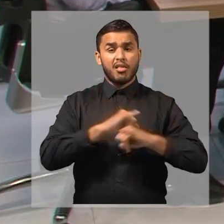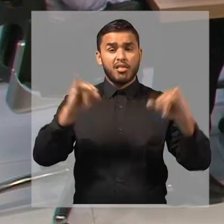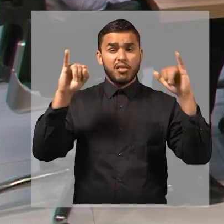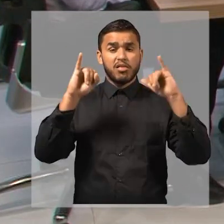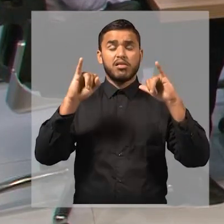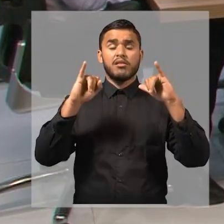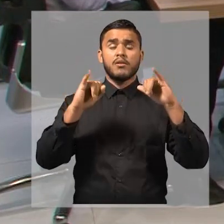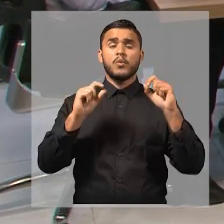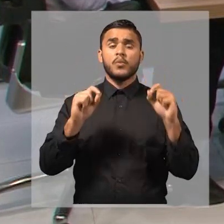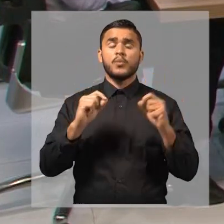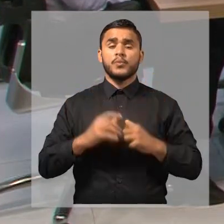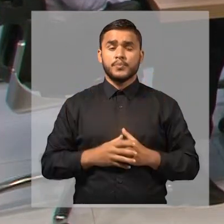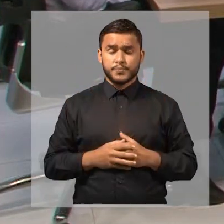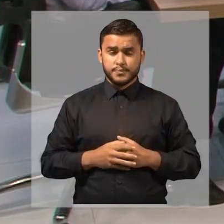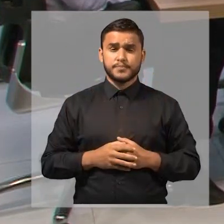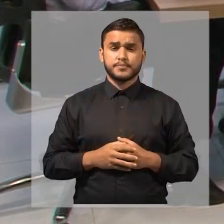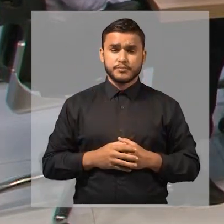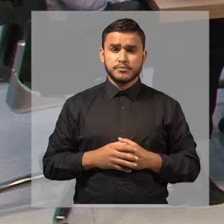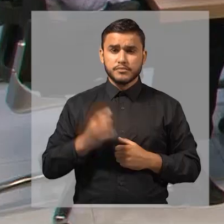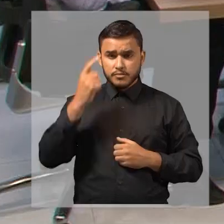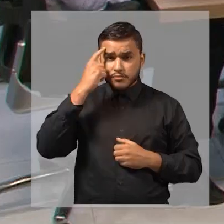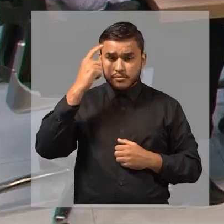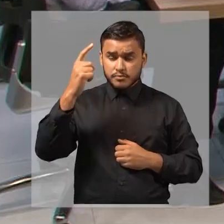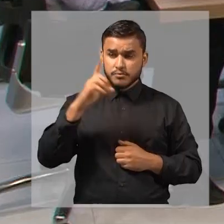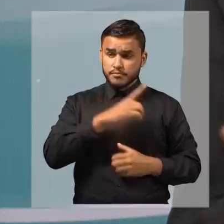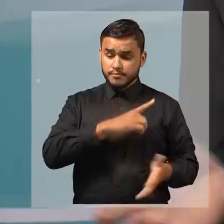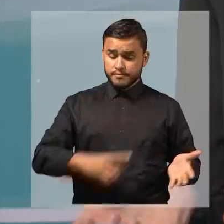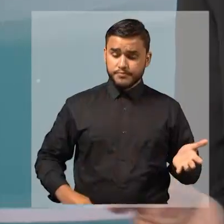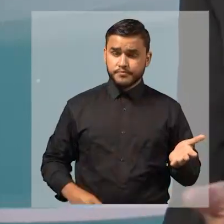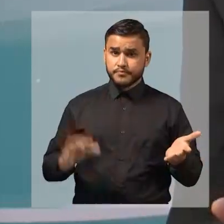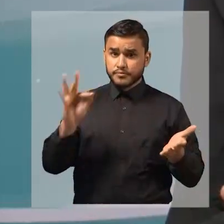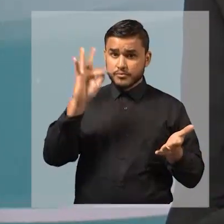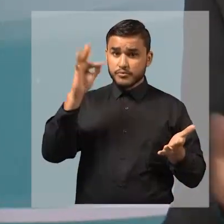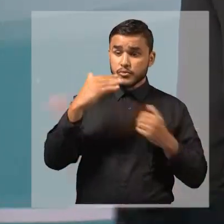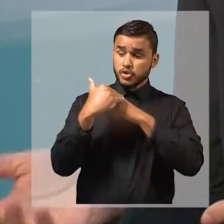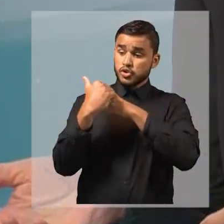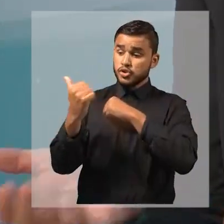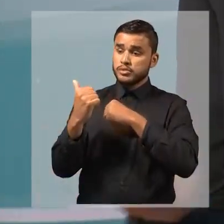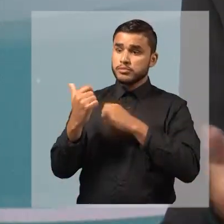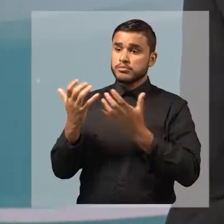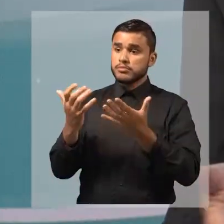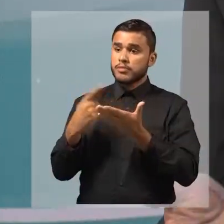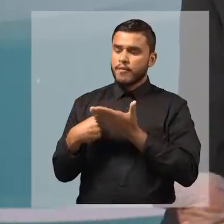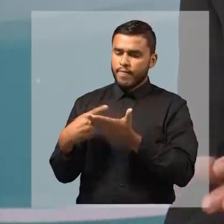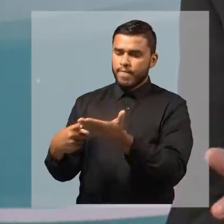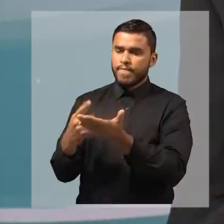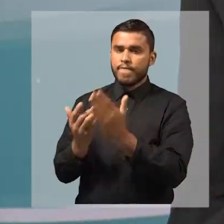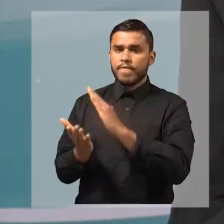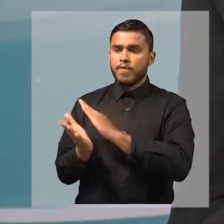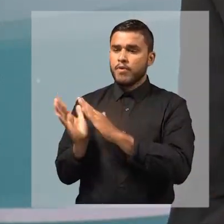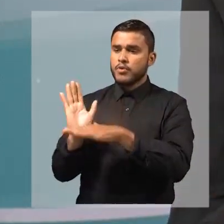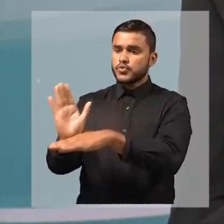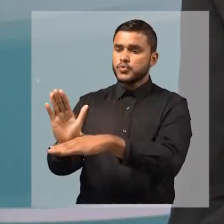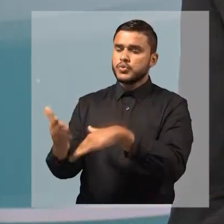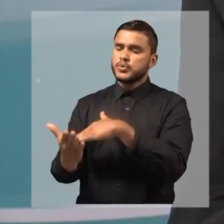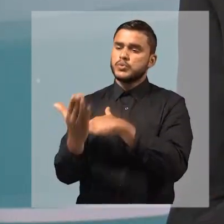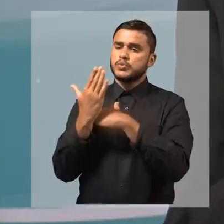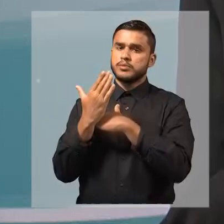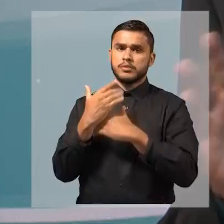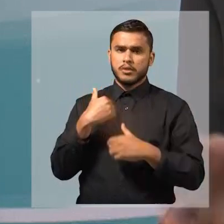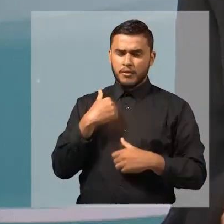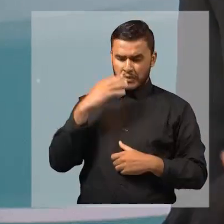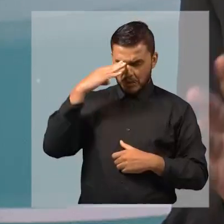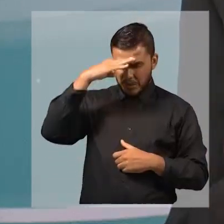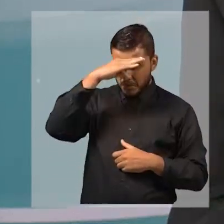insinuou que os deputados estavam querendo atraí-lo para lá para poder fazer barganha, e